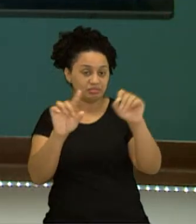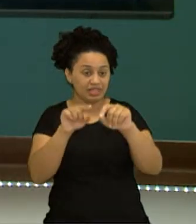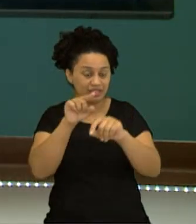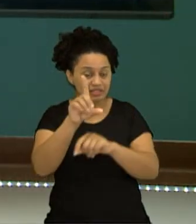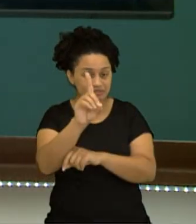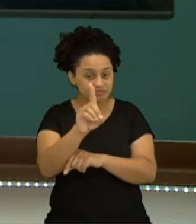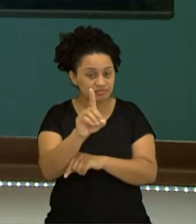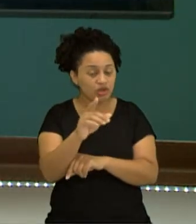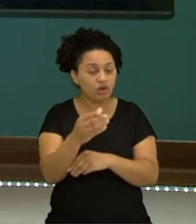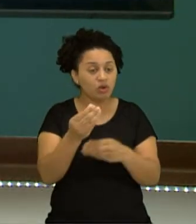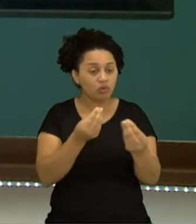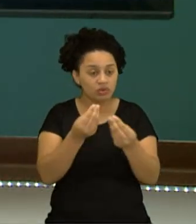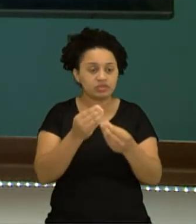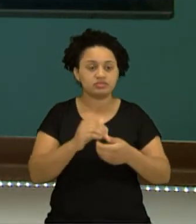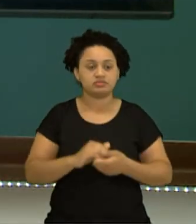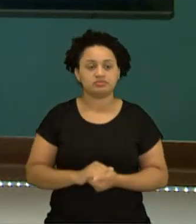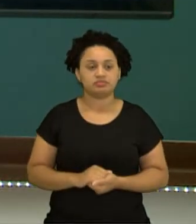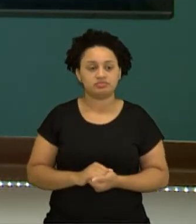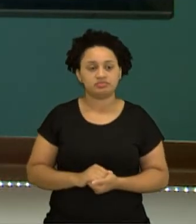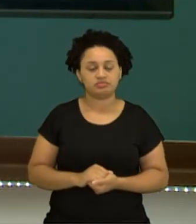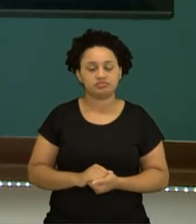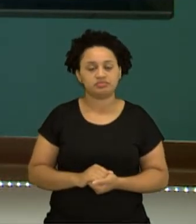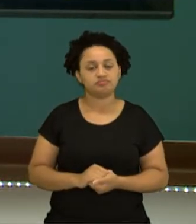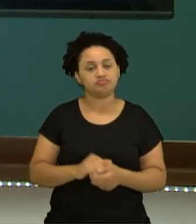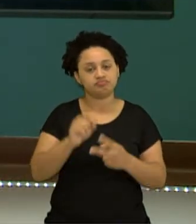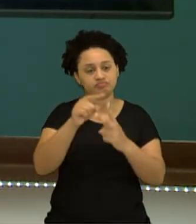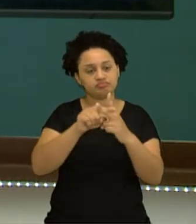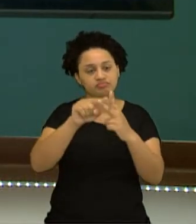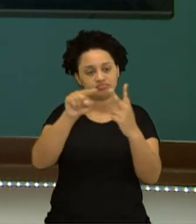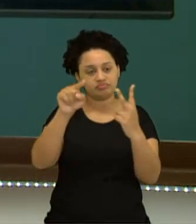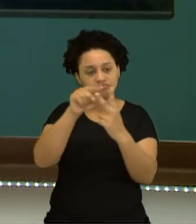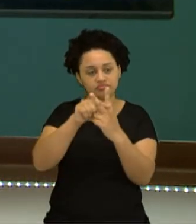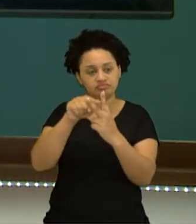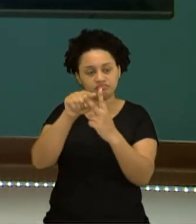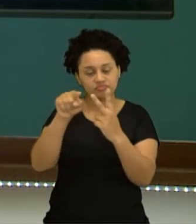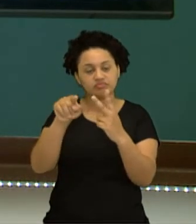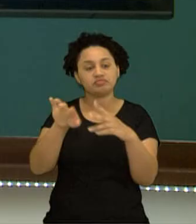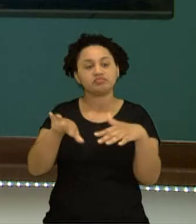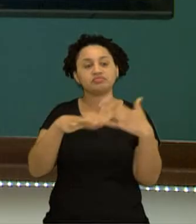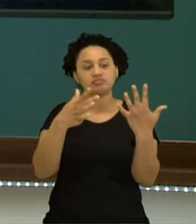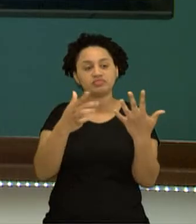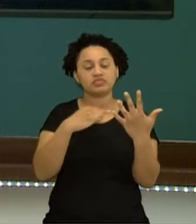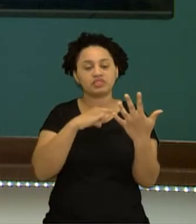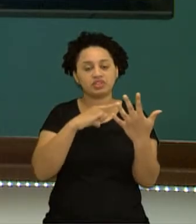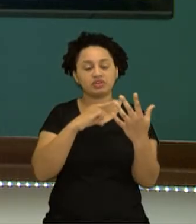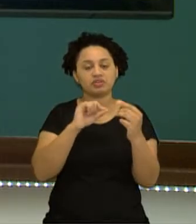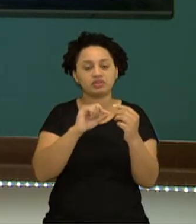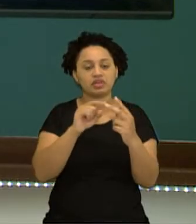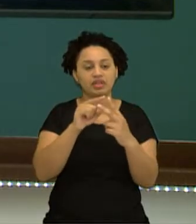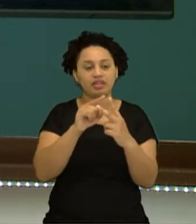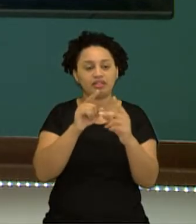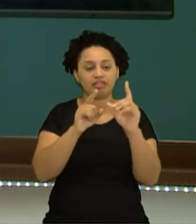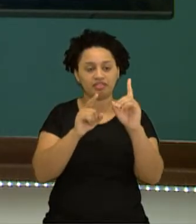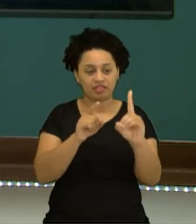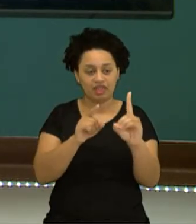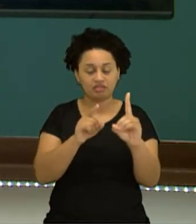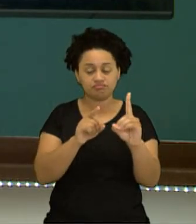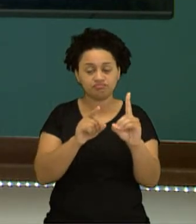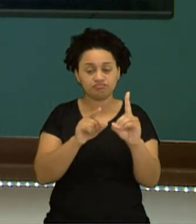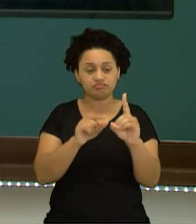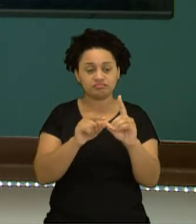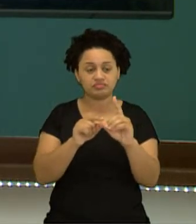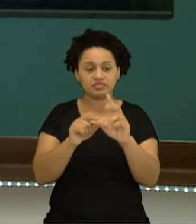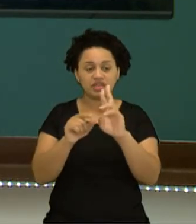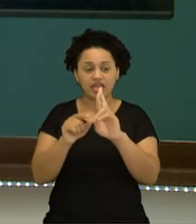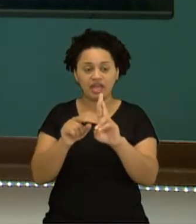do barbante. Então, eu vou tirar a raiz de ambos os membros, portanto, eu vou ficar aqui d, raiz quadrada de d ao quadrado é d,